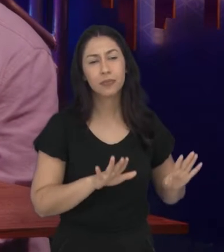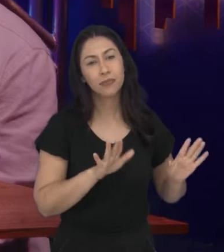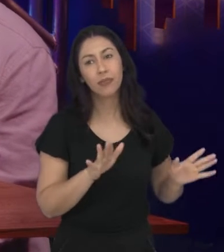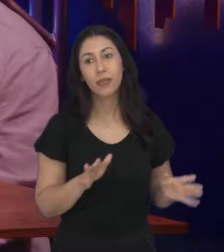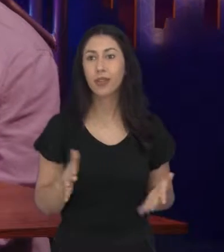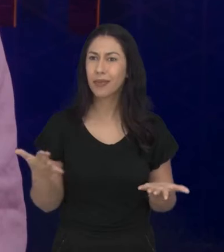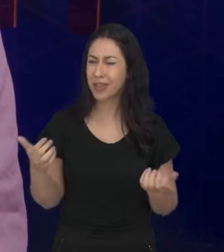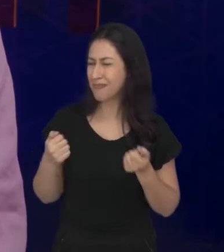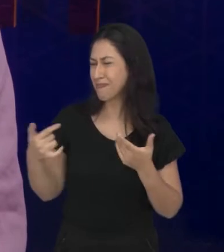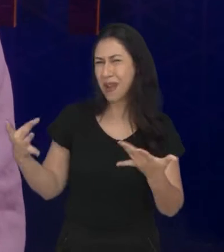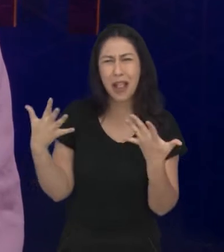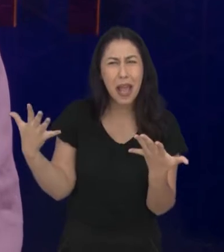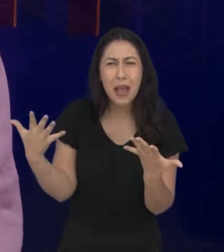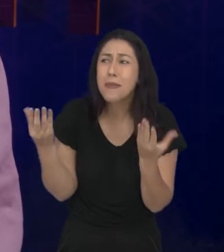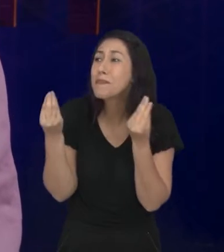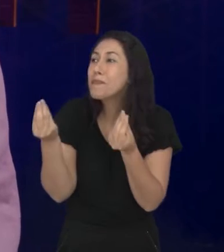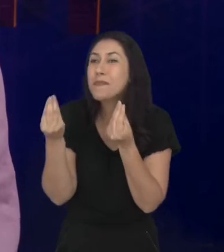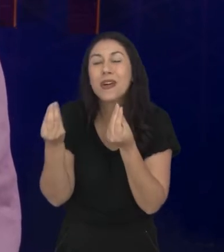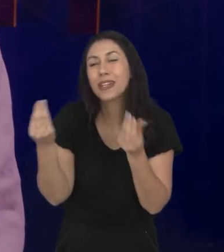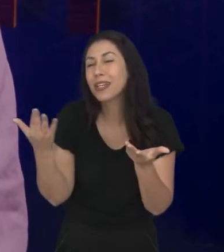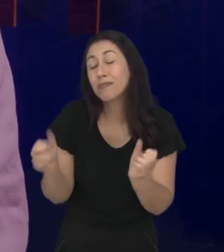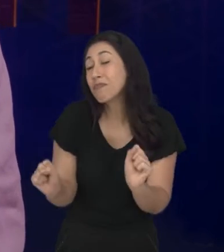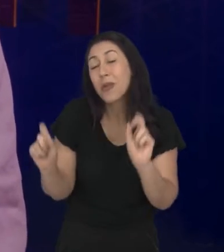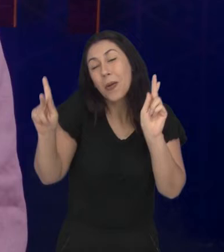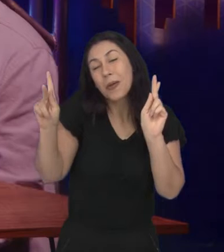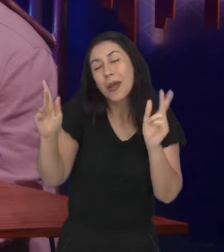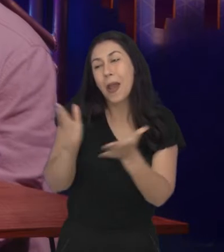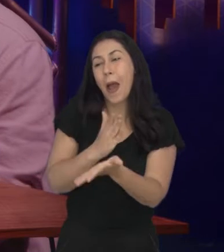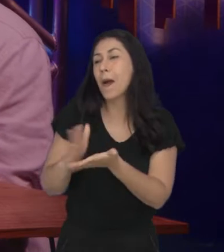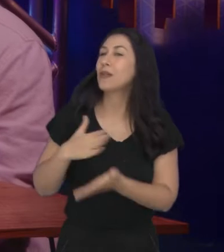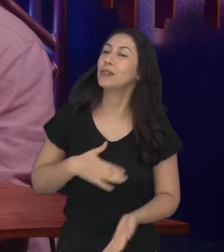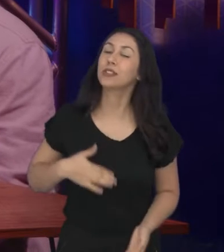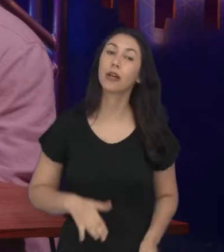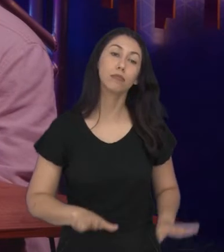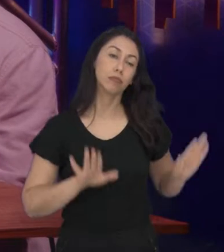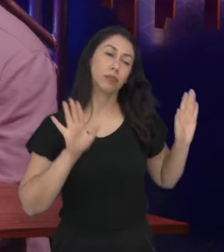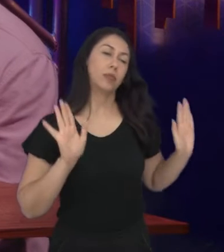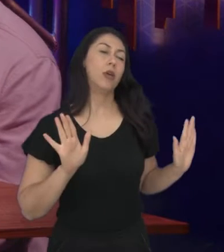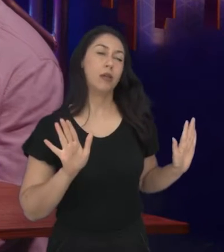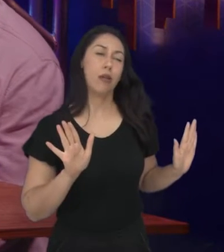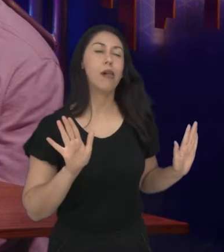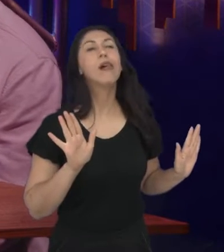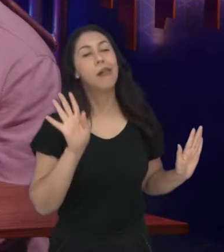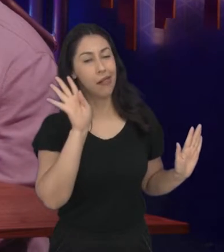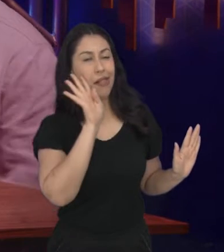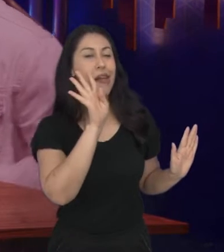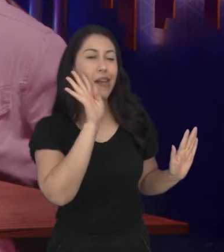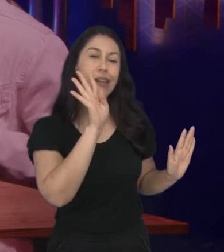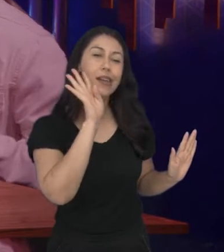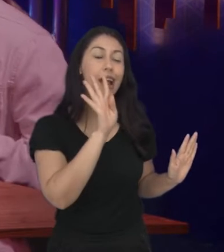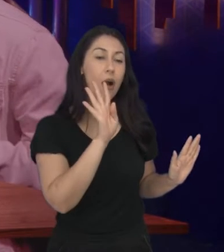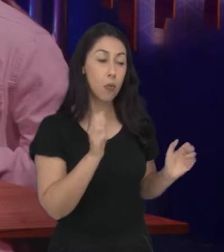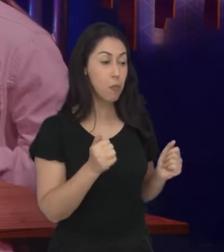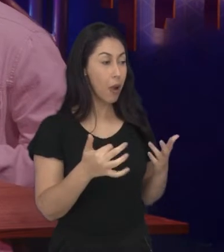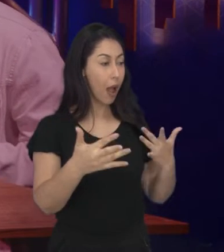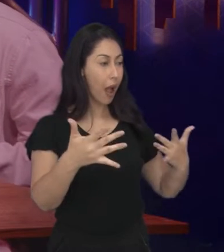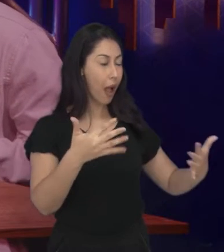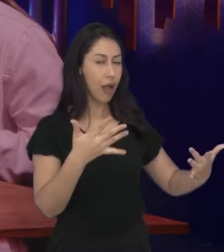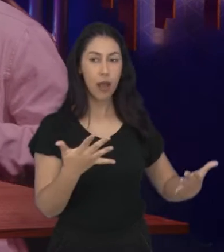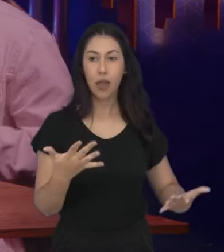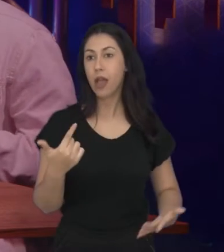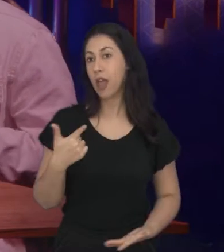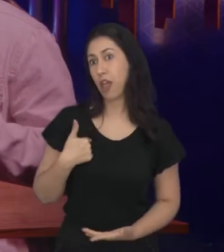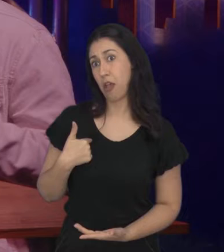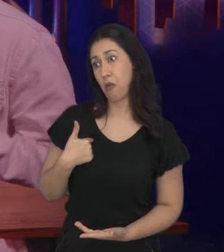Então, poderia não ter esse, né? Mas tudo bem. Tem gente que gosta, então... Não, eu acho que ia ser bem legal brilhar no sol. Eu